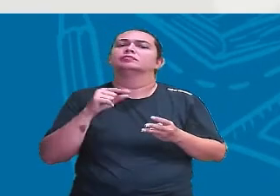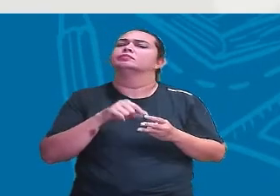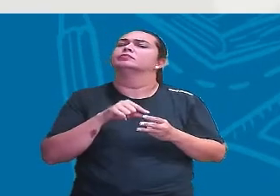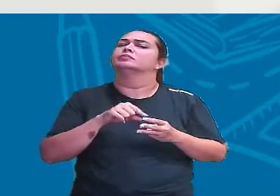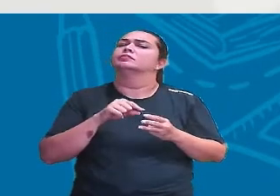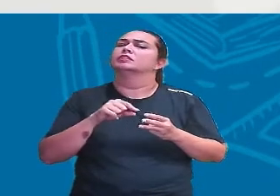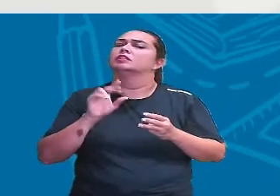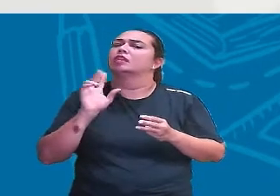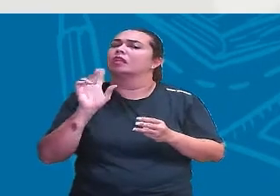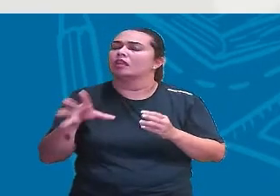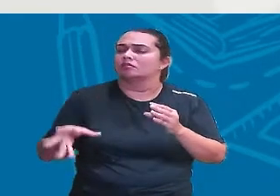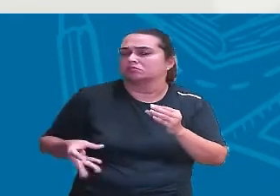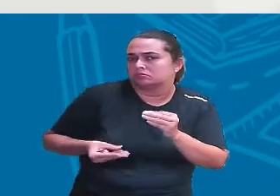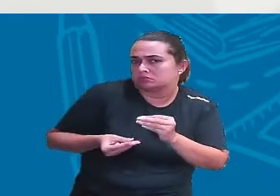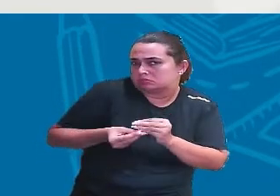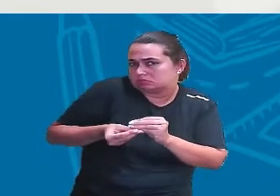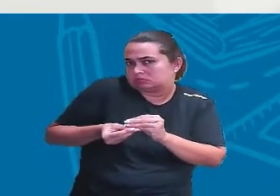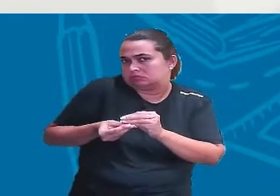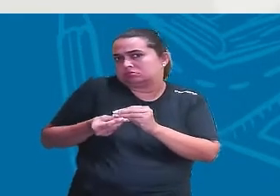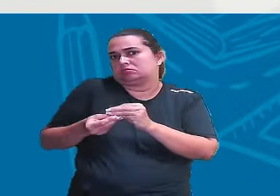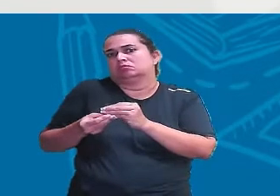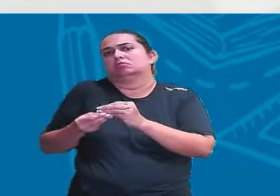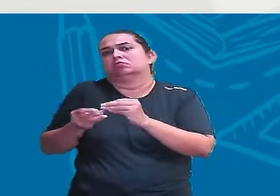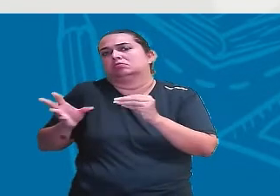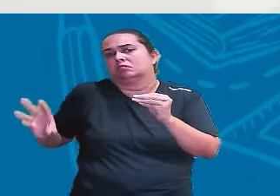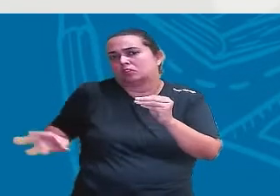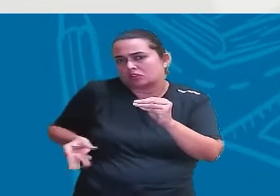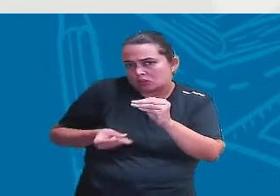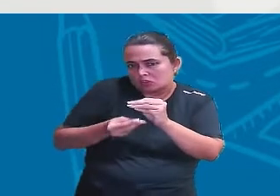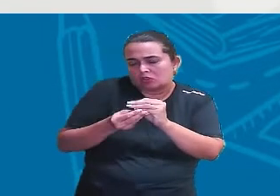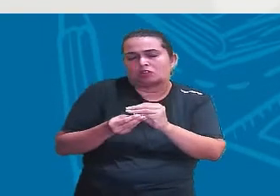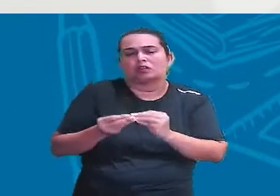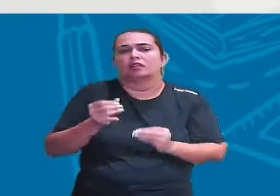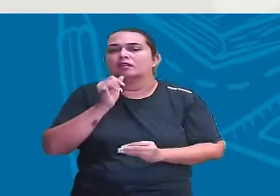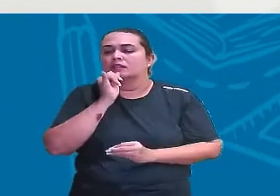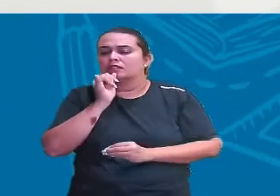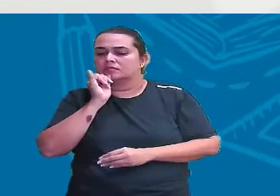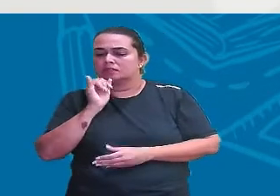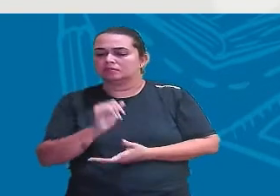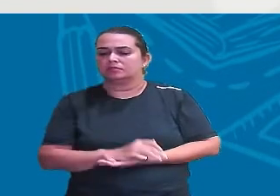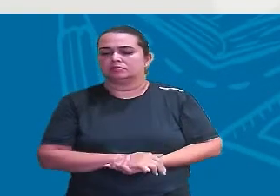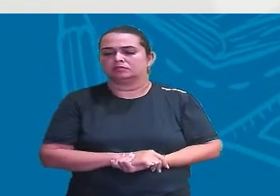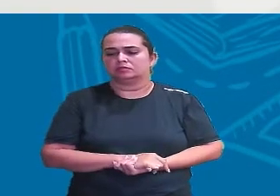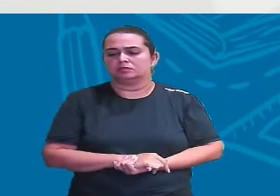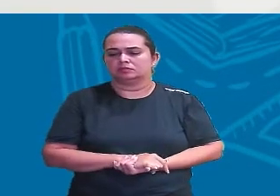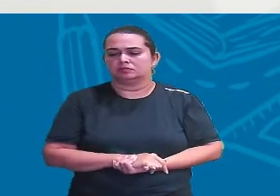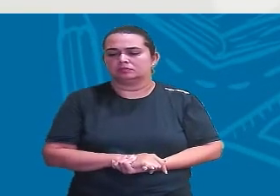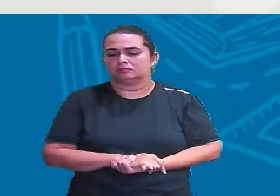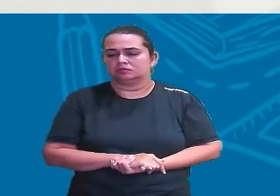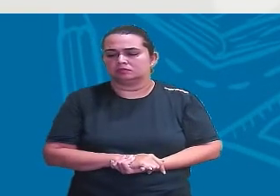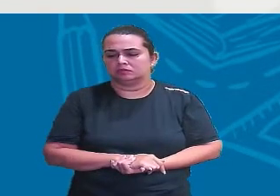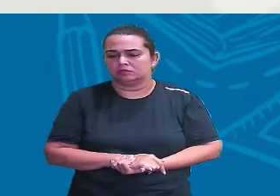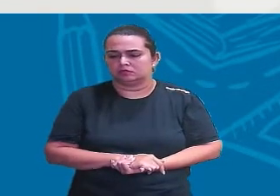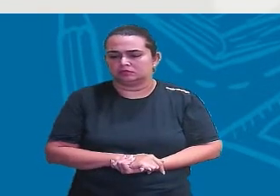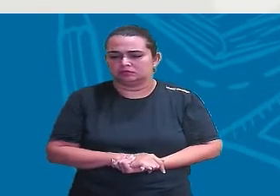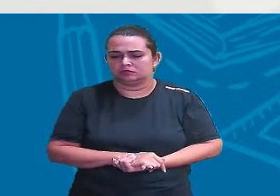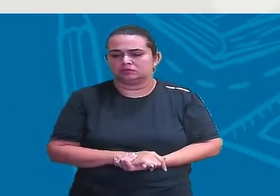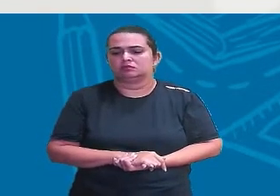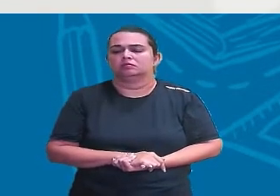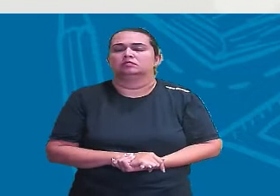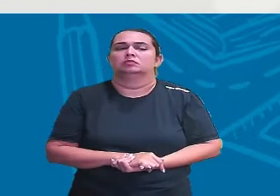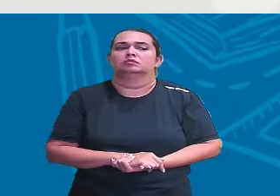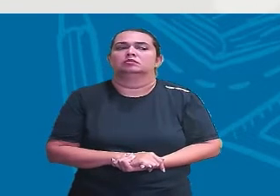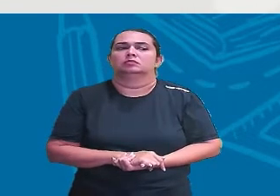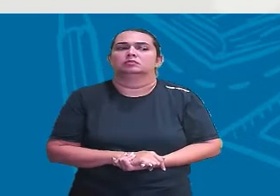de acrescentar algo na tua frase. Vê só no exemplo. She is dedicated